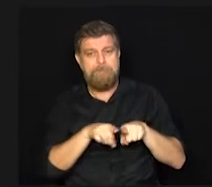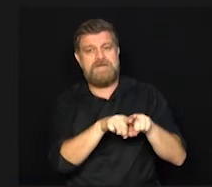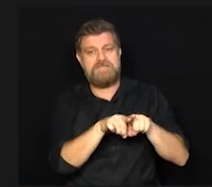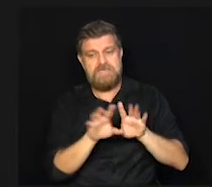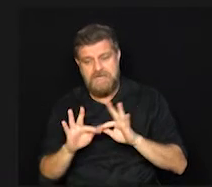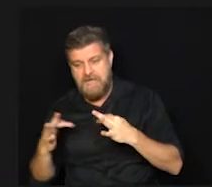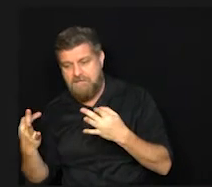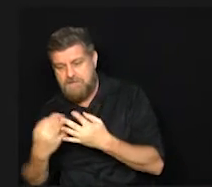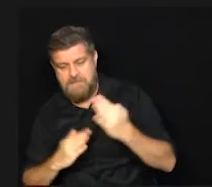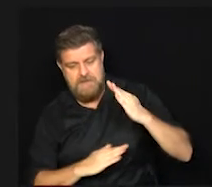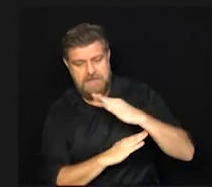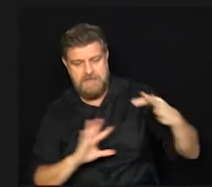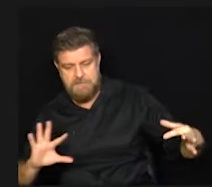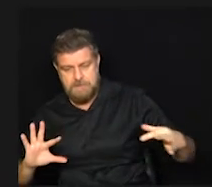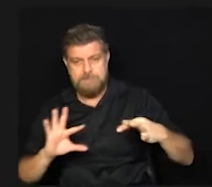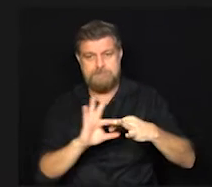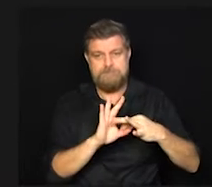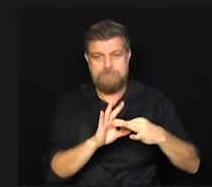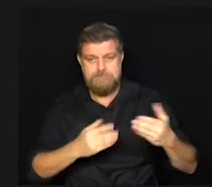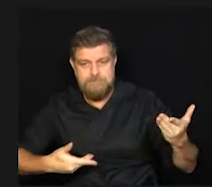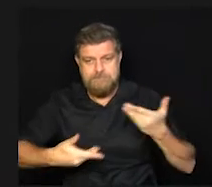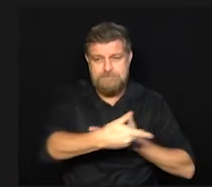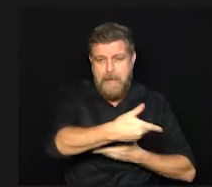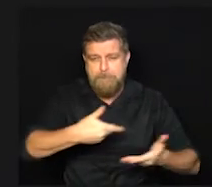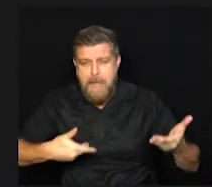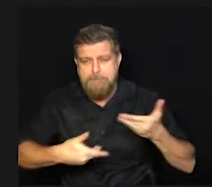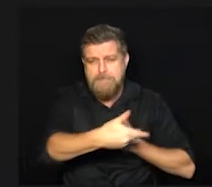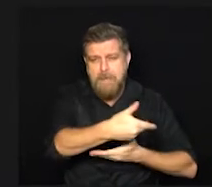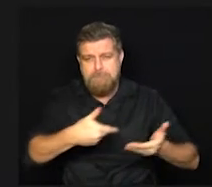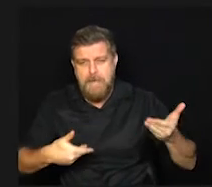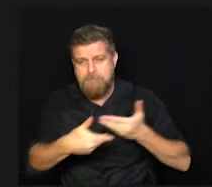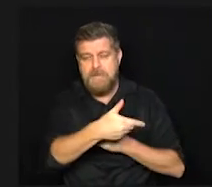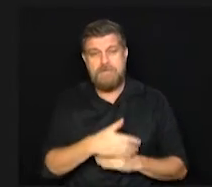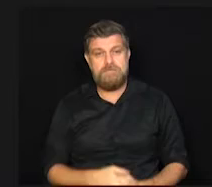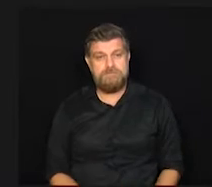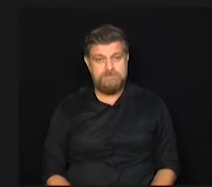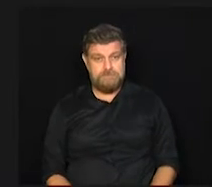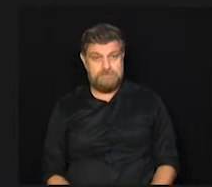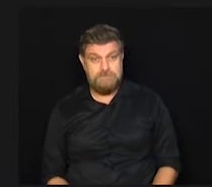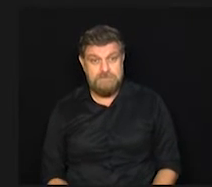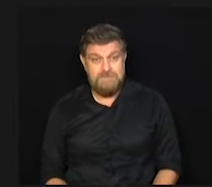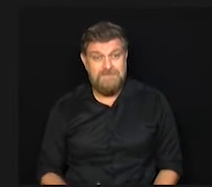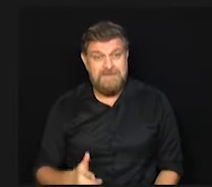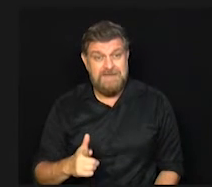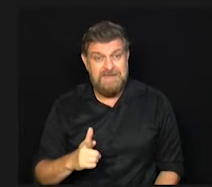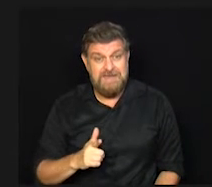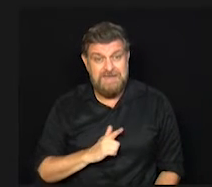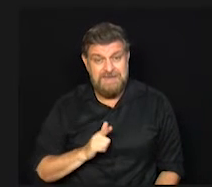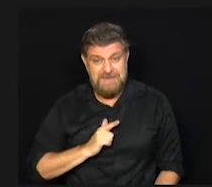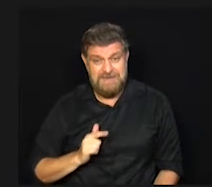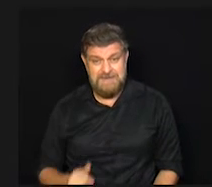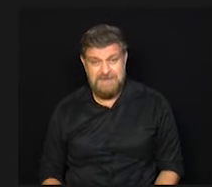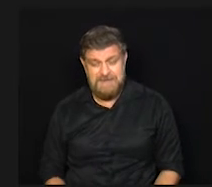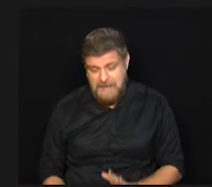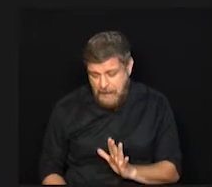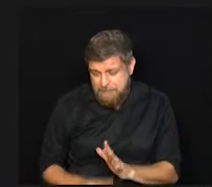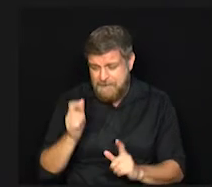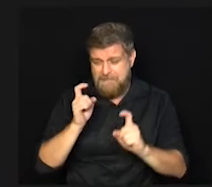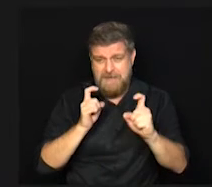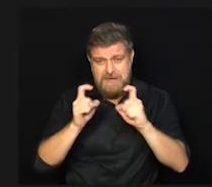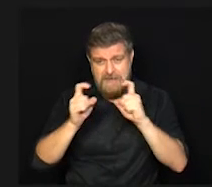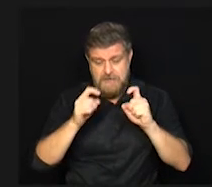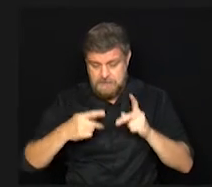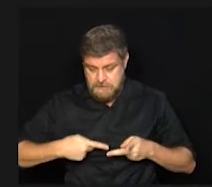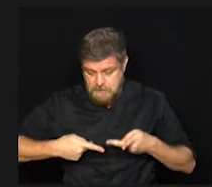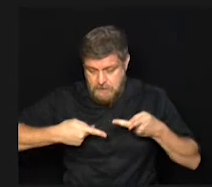famílias, né? E só o fato de, assim, estar aqui na primeira reunião da